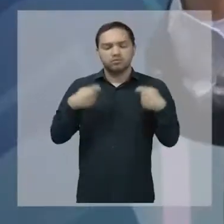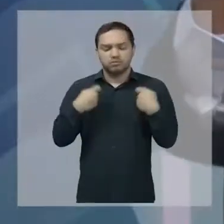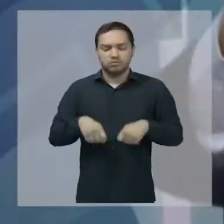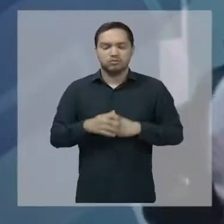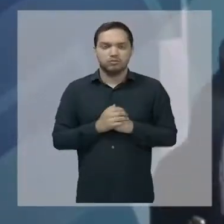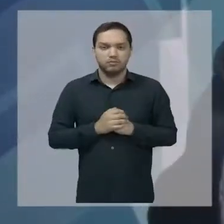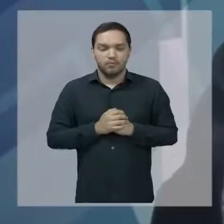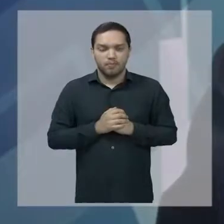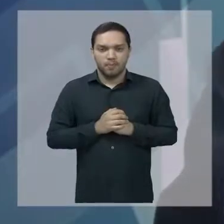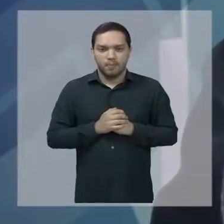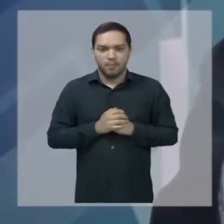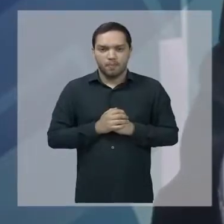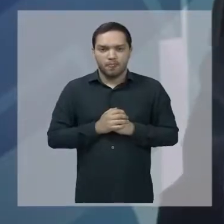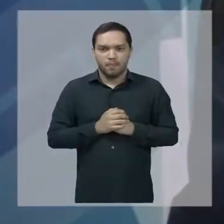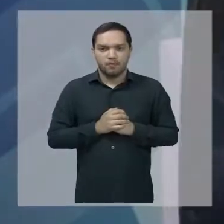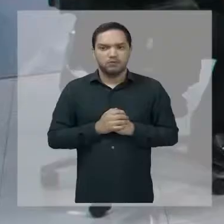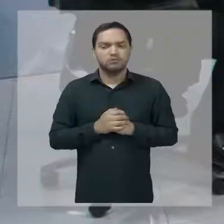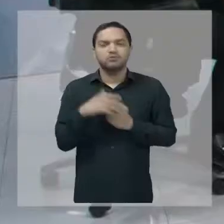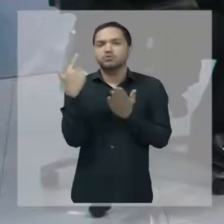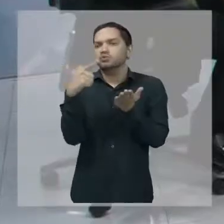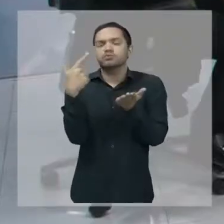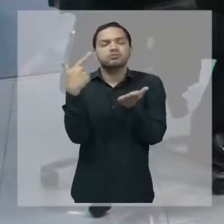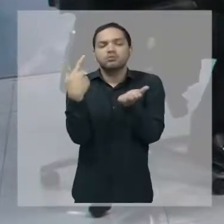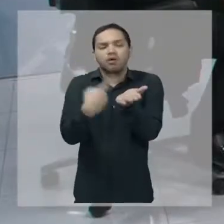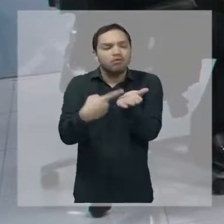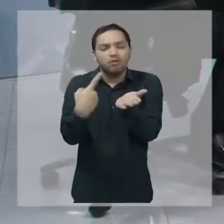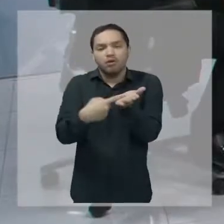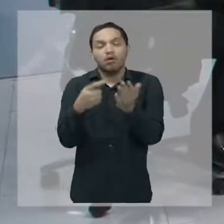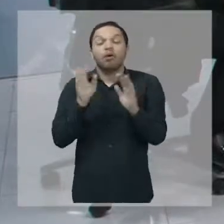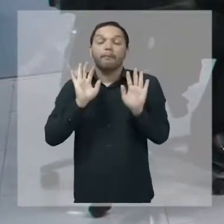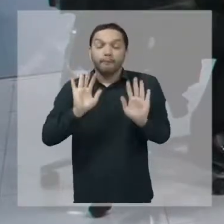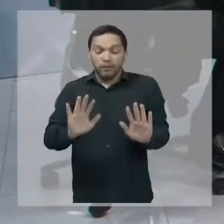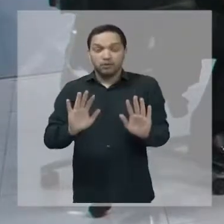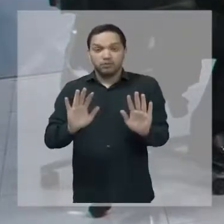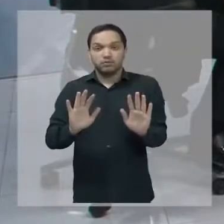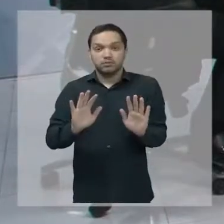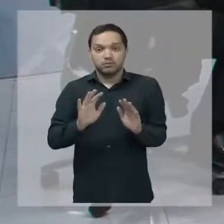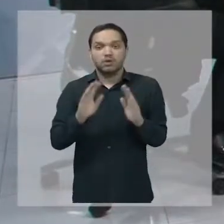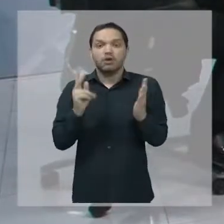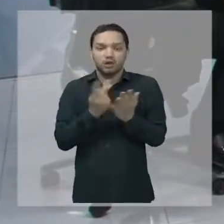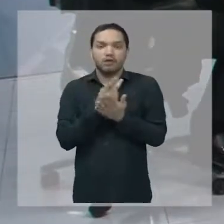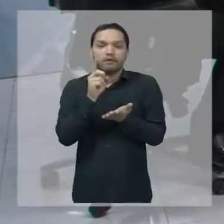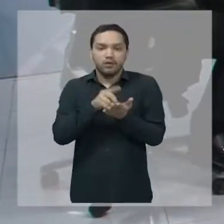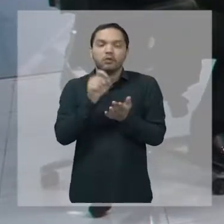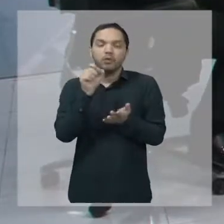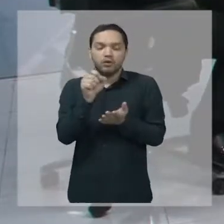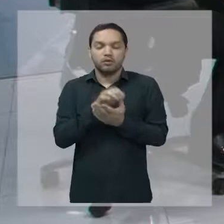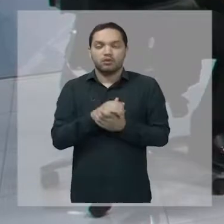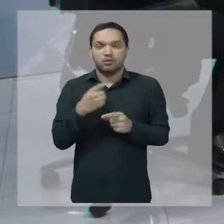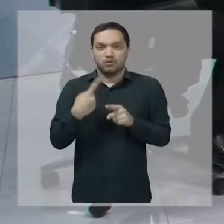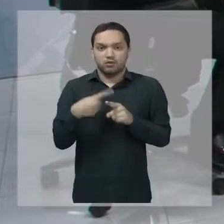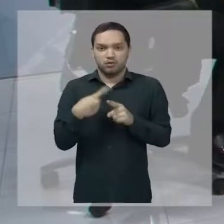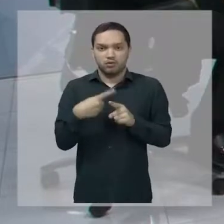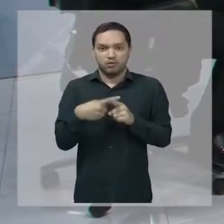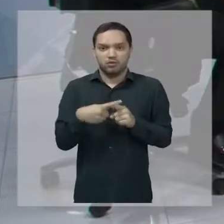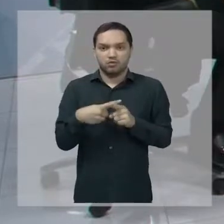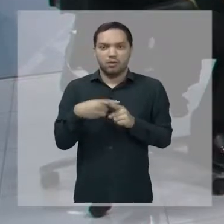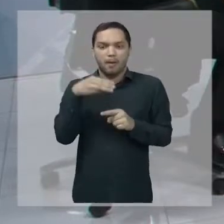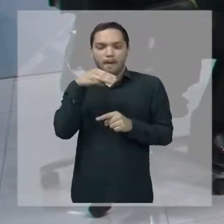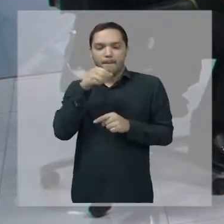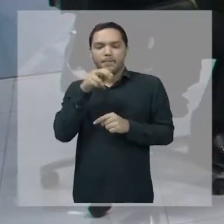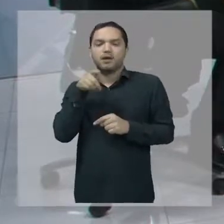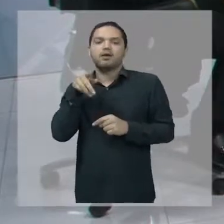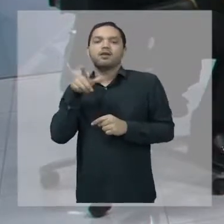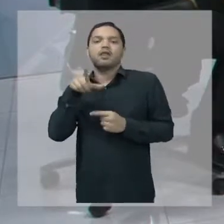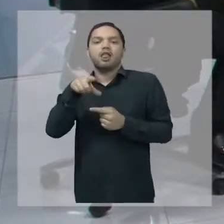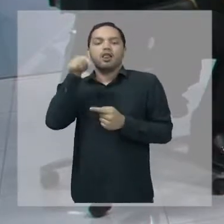a preterição para entrada, para assento na OCDE. O que aconteceu foi o seguinte, sabe qual foi que houve a preterição? É porque o